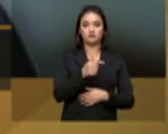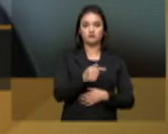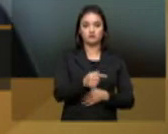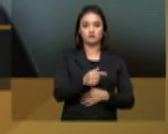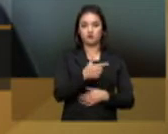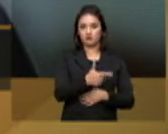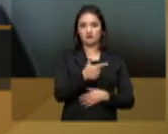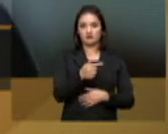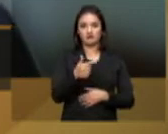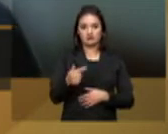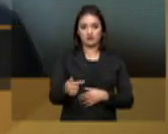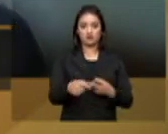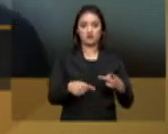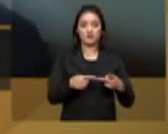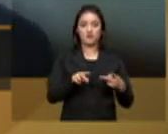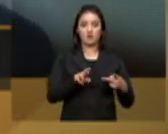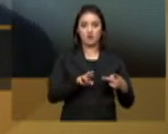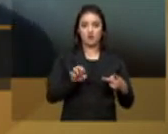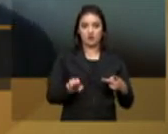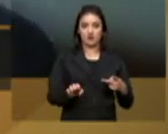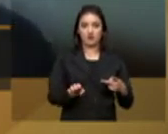5.277 e no RE